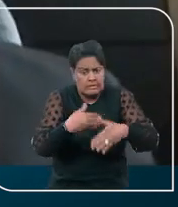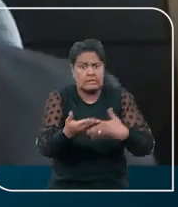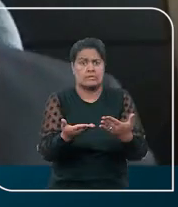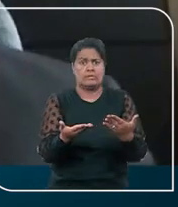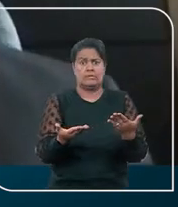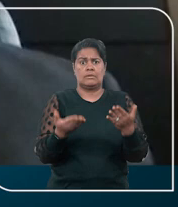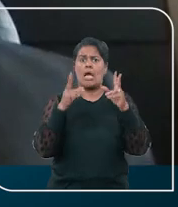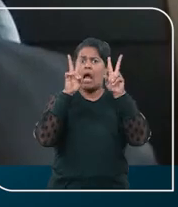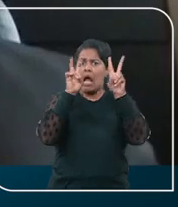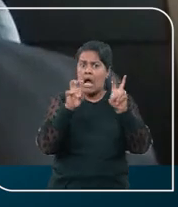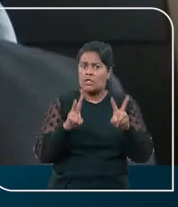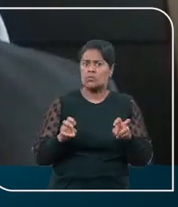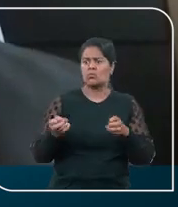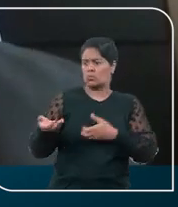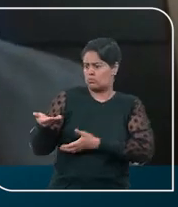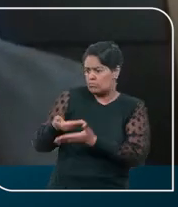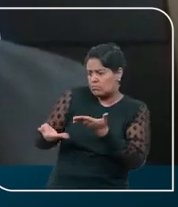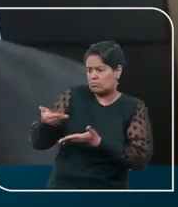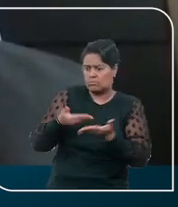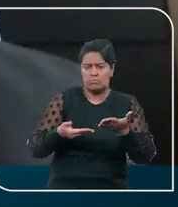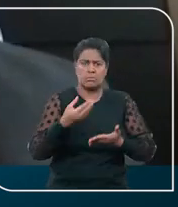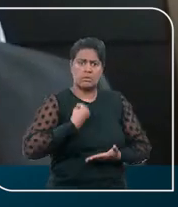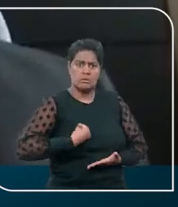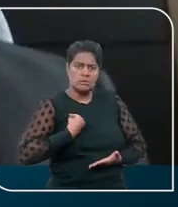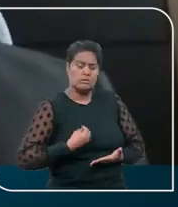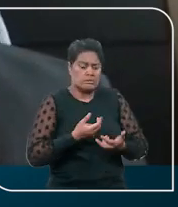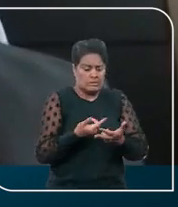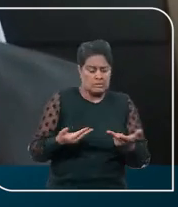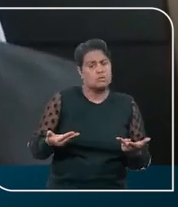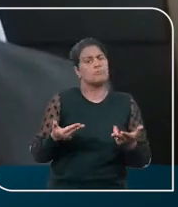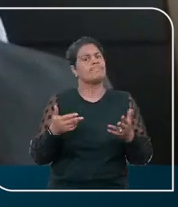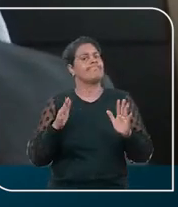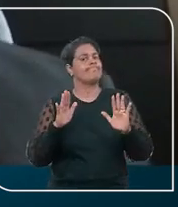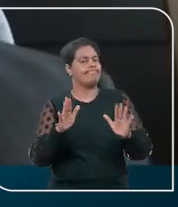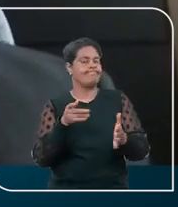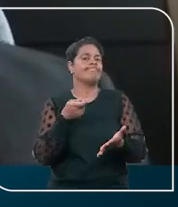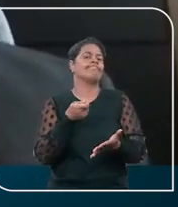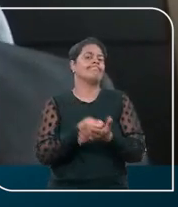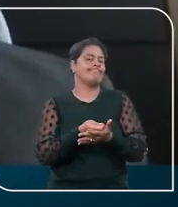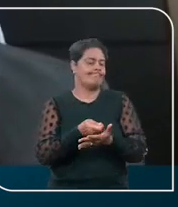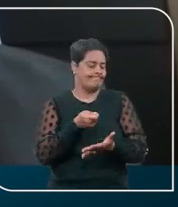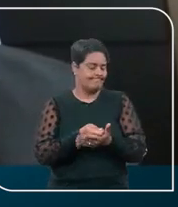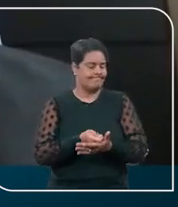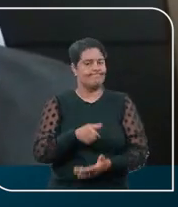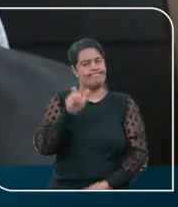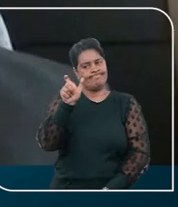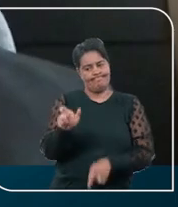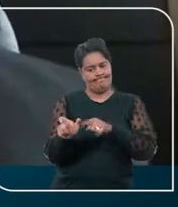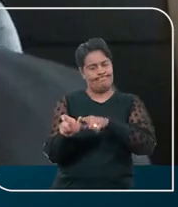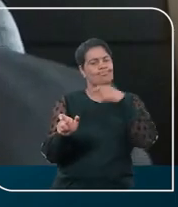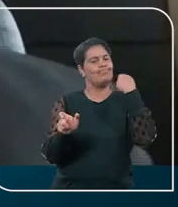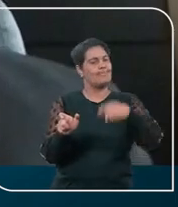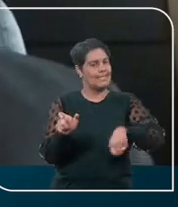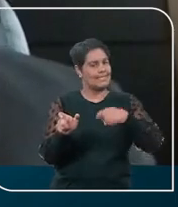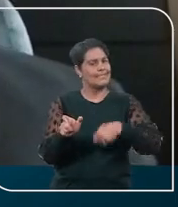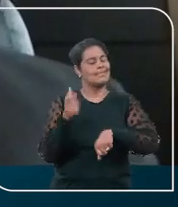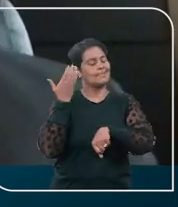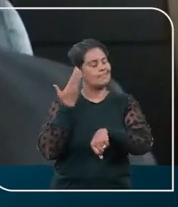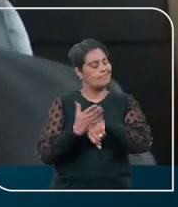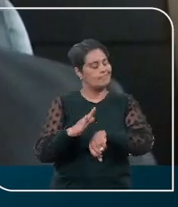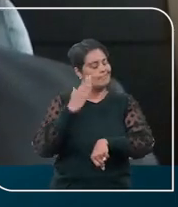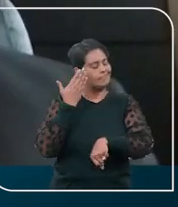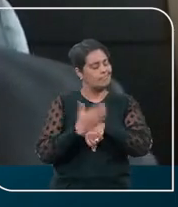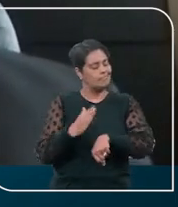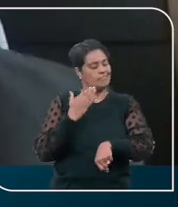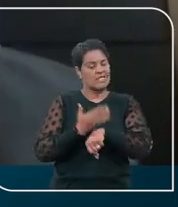de convivência, todo esse estado de coisas exige uma figura mais capacitada, exige uma figura que possa se doar